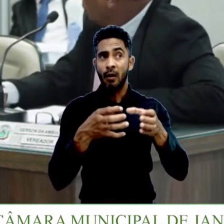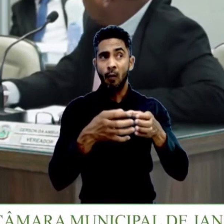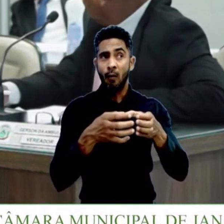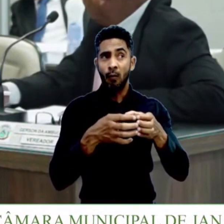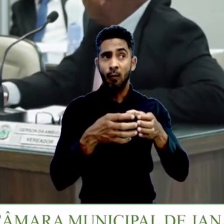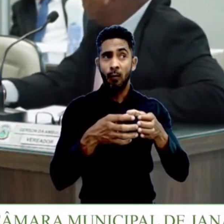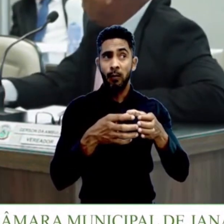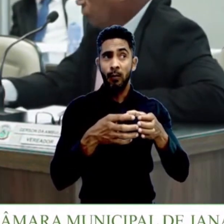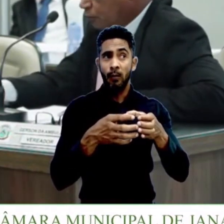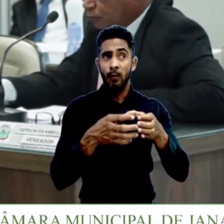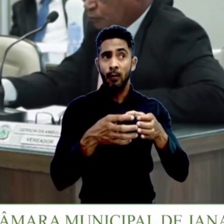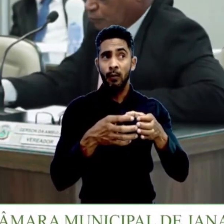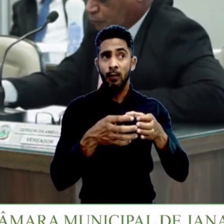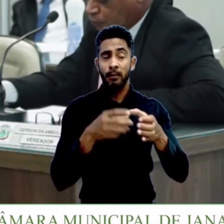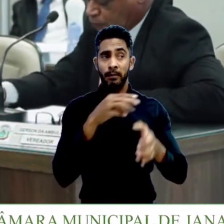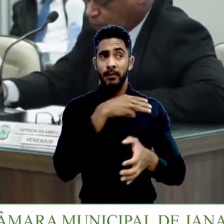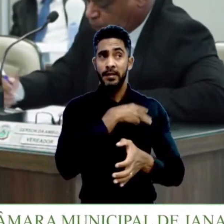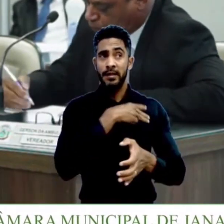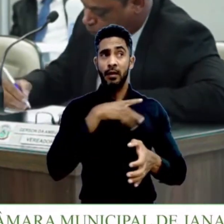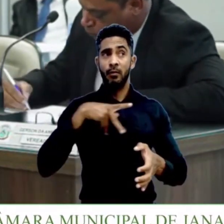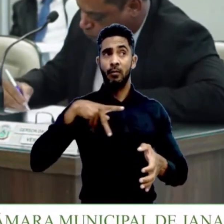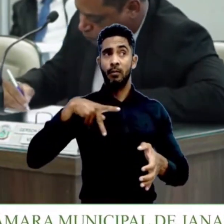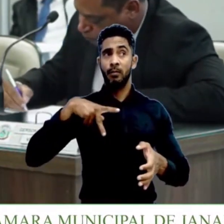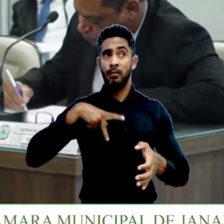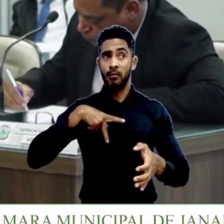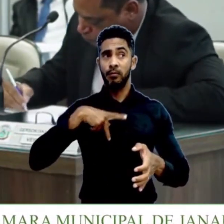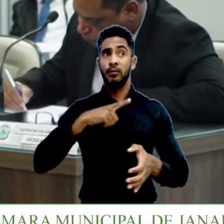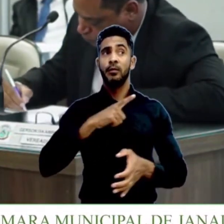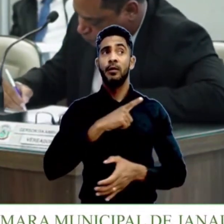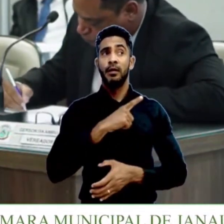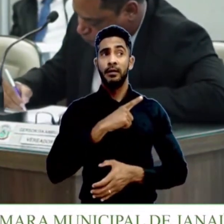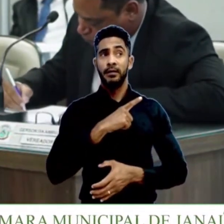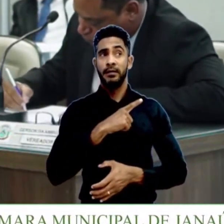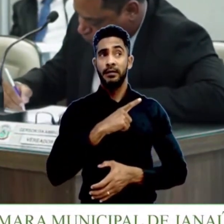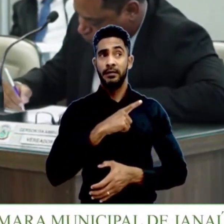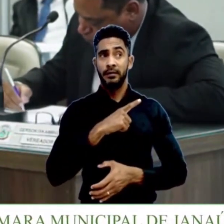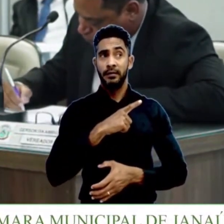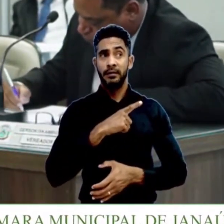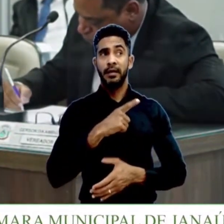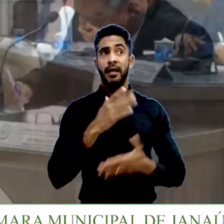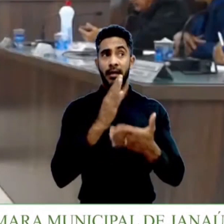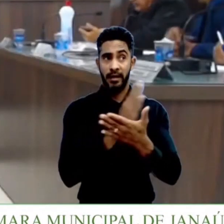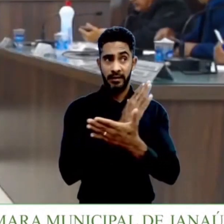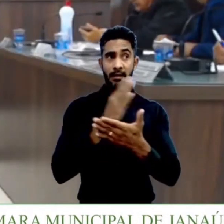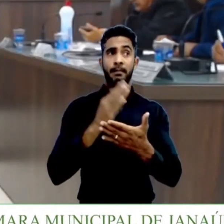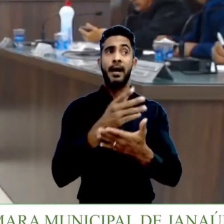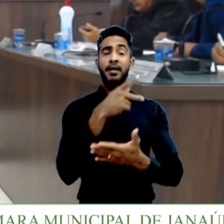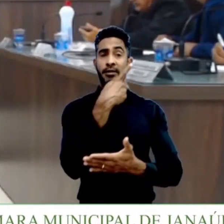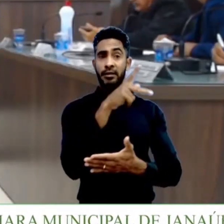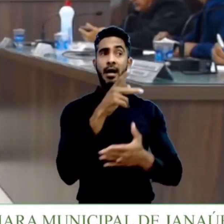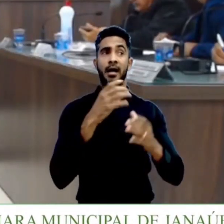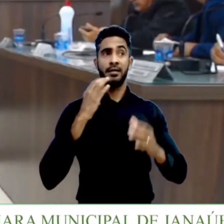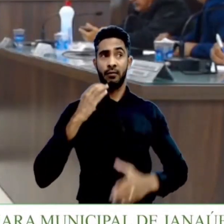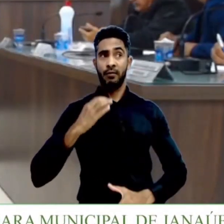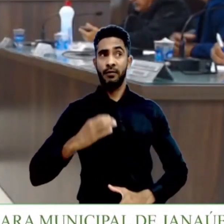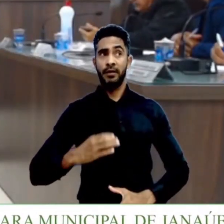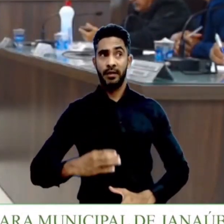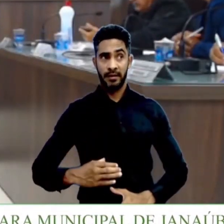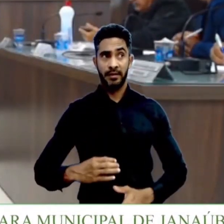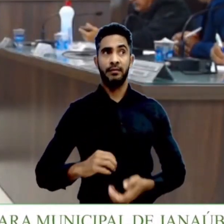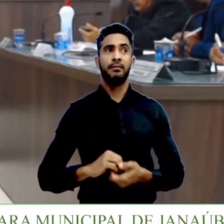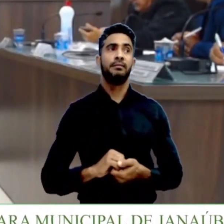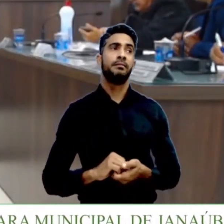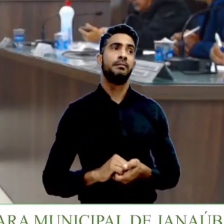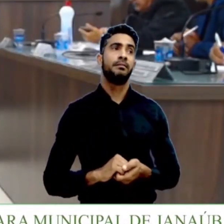órgão maior, o Ministério Público. Mas tem essa repartição lá dentro, essa coordenação, é uma